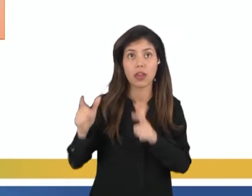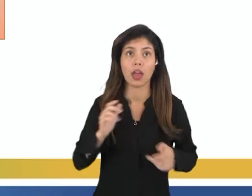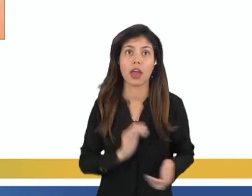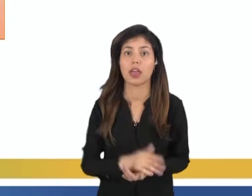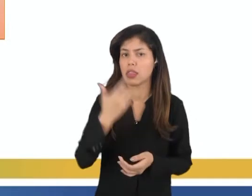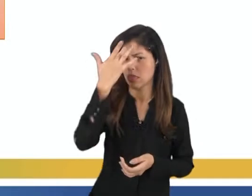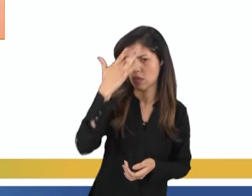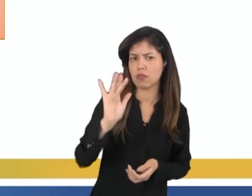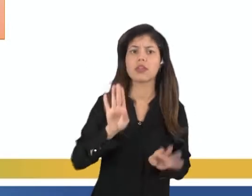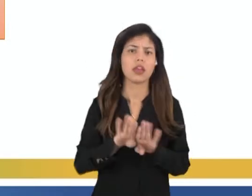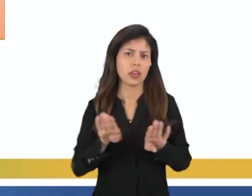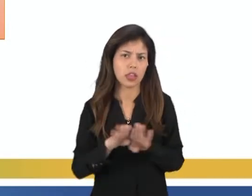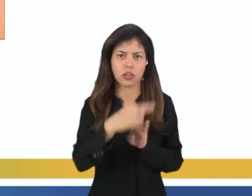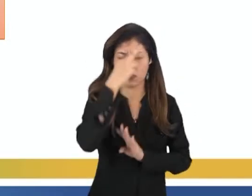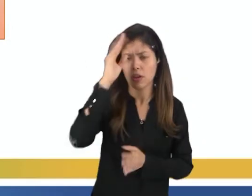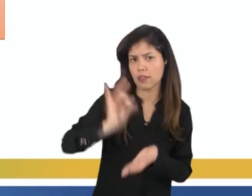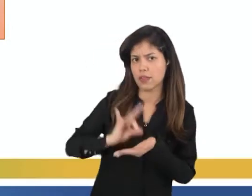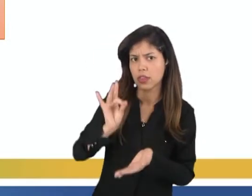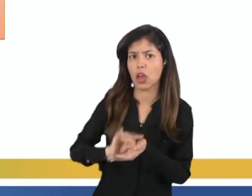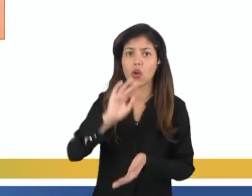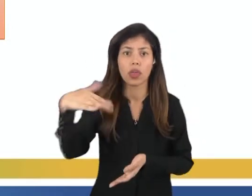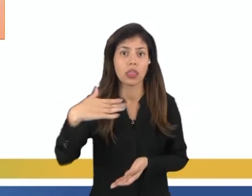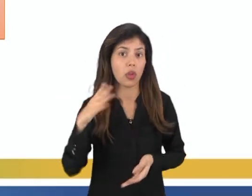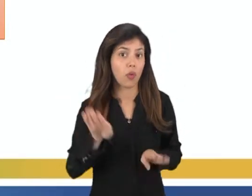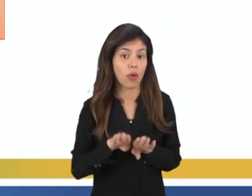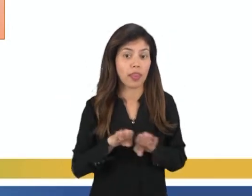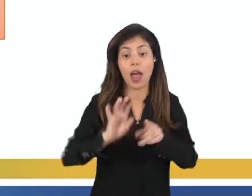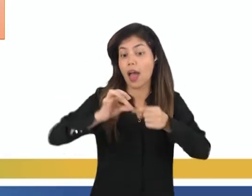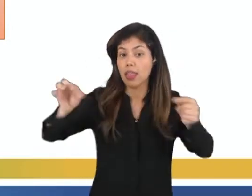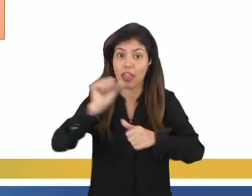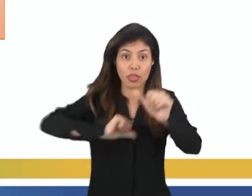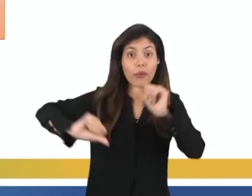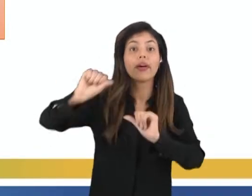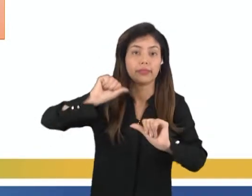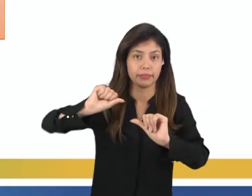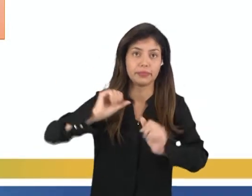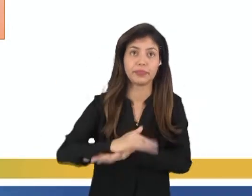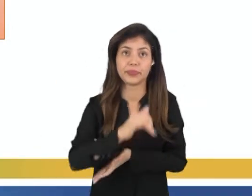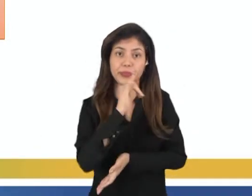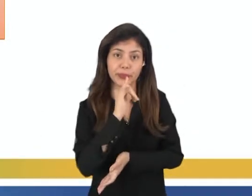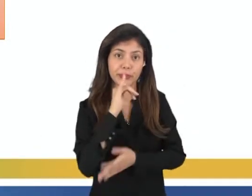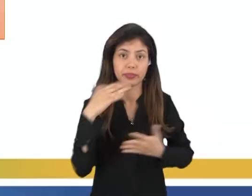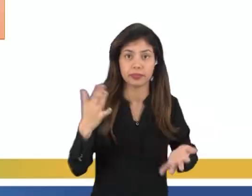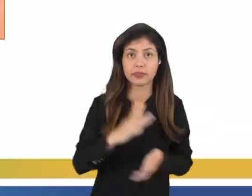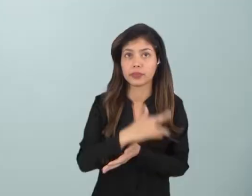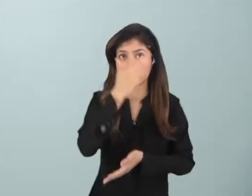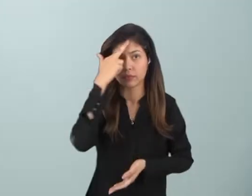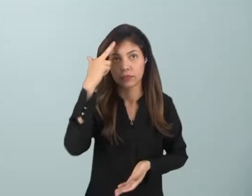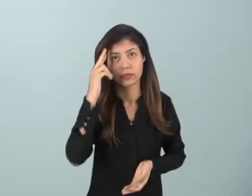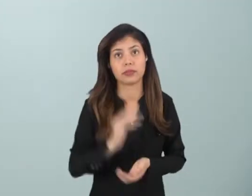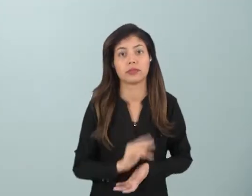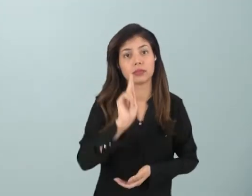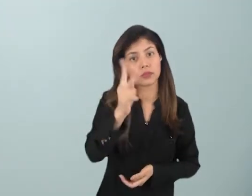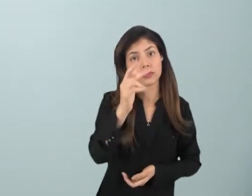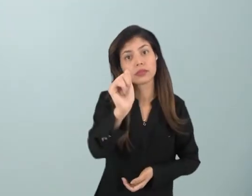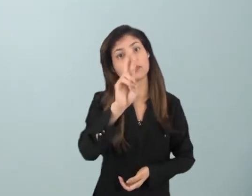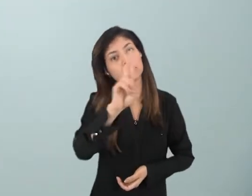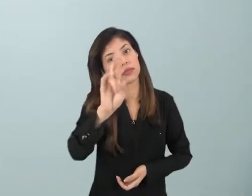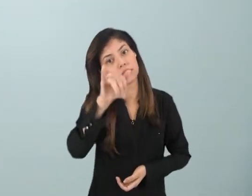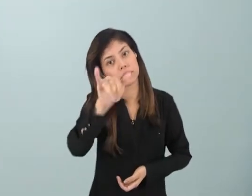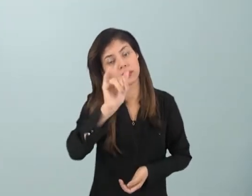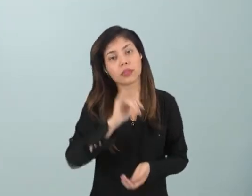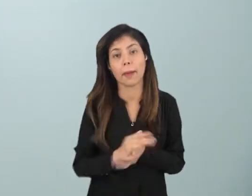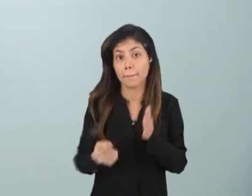da história original, ou então quando a própria linha do tempo é alterada. Por exemplo, nós temos a história do Harry Potter, a primeira história do